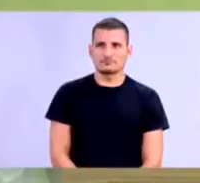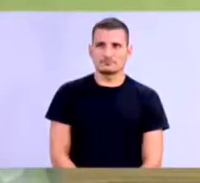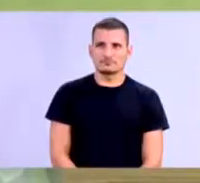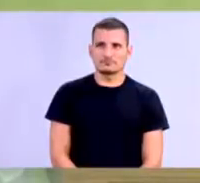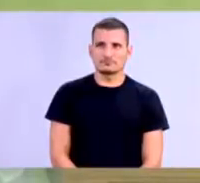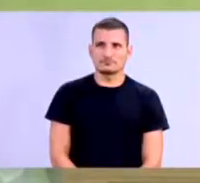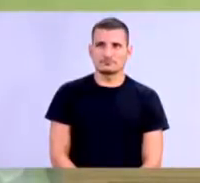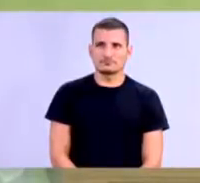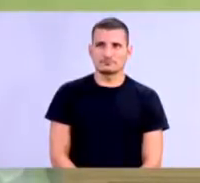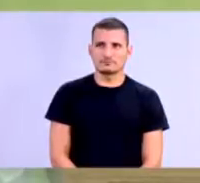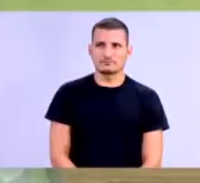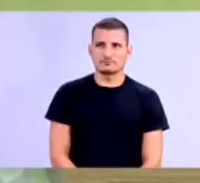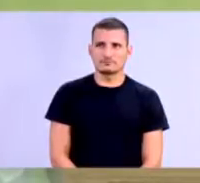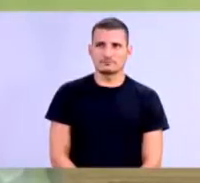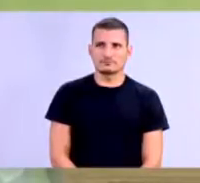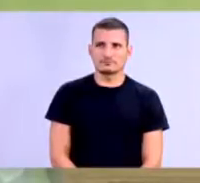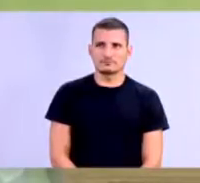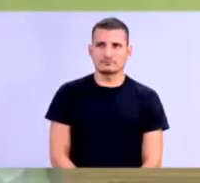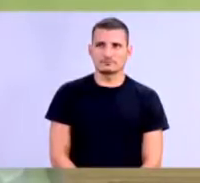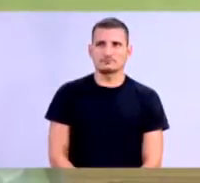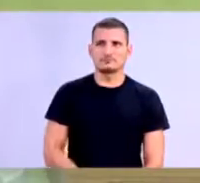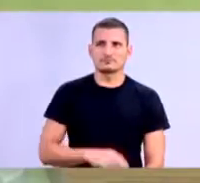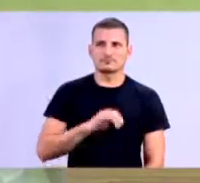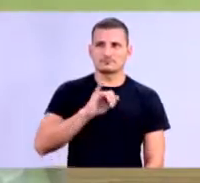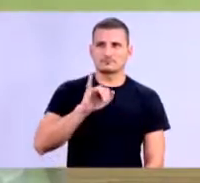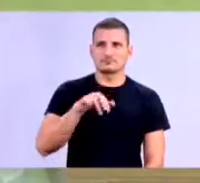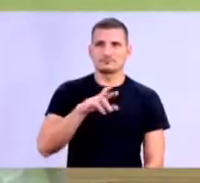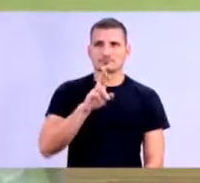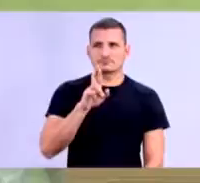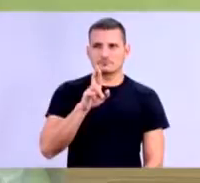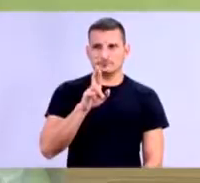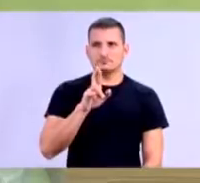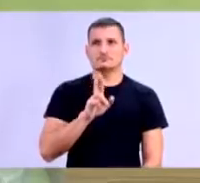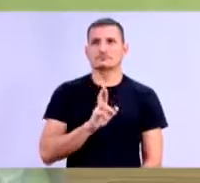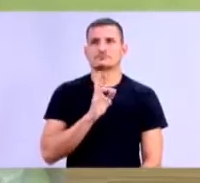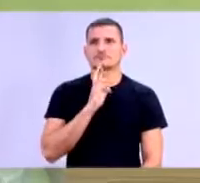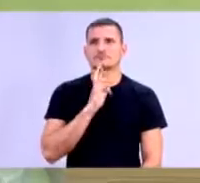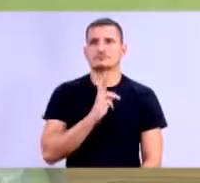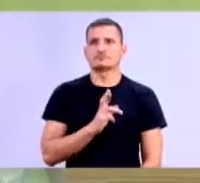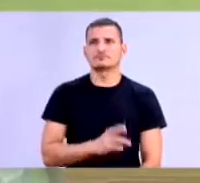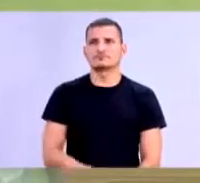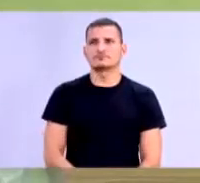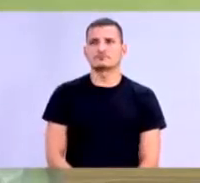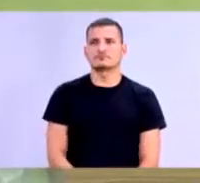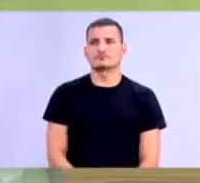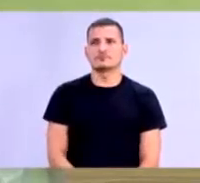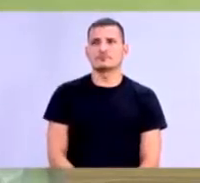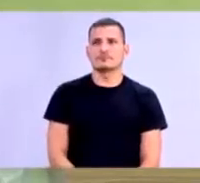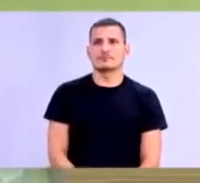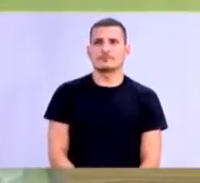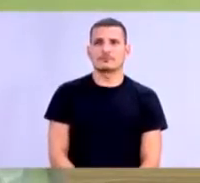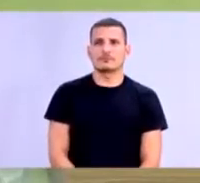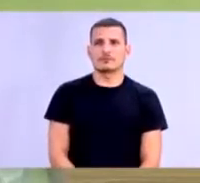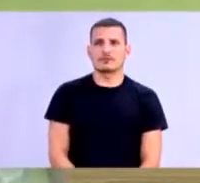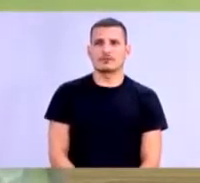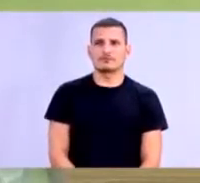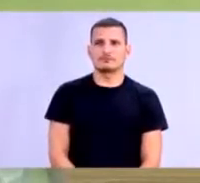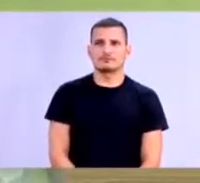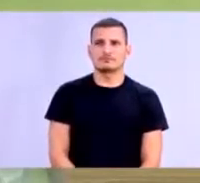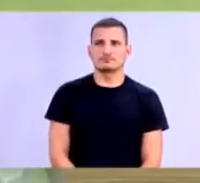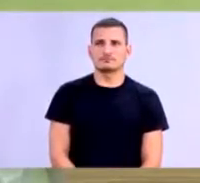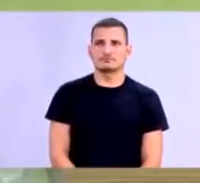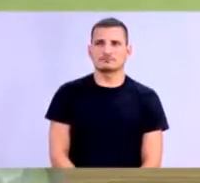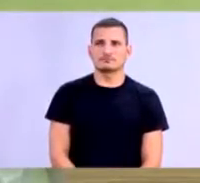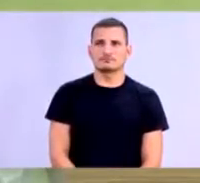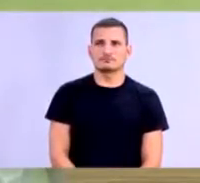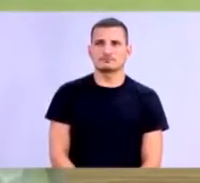vou falar aqui também a resposta dos alunos lá de Jaru, Elisandro, Cleiton, Matheus, responderam, deixa eu só buscar